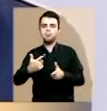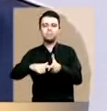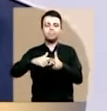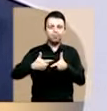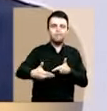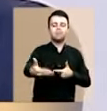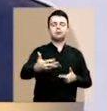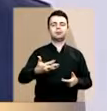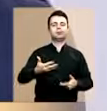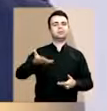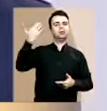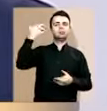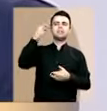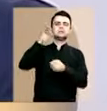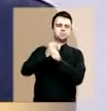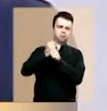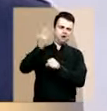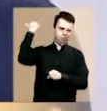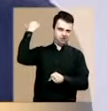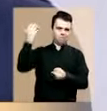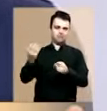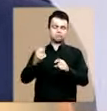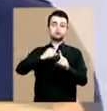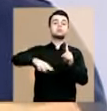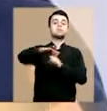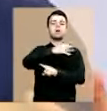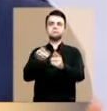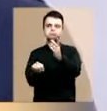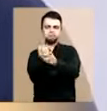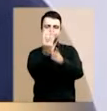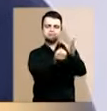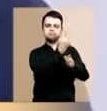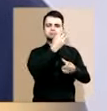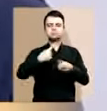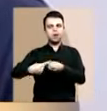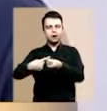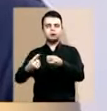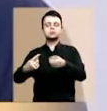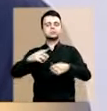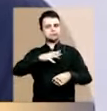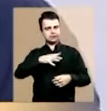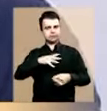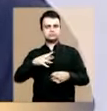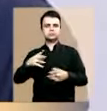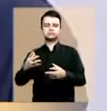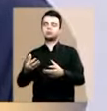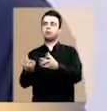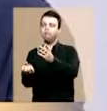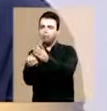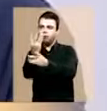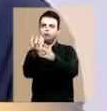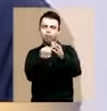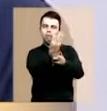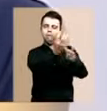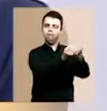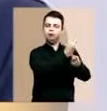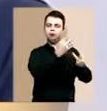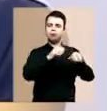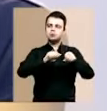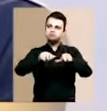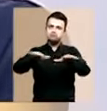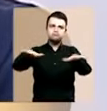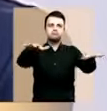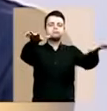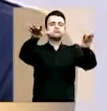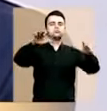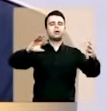a sociedade foi desenvolvida há 10 mil anos atrás, né? As primeiras grandes cidades, ou 30 mil anos atrás, quando o ambiente se tornou uma coisa